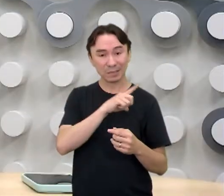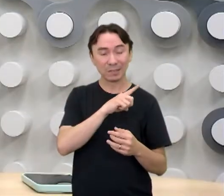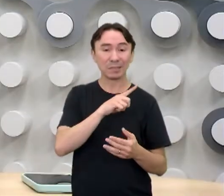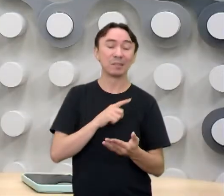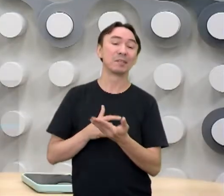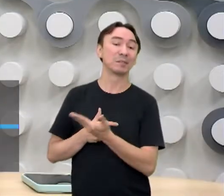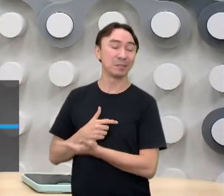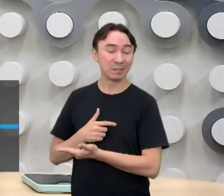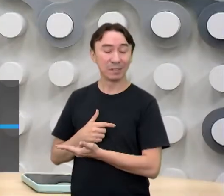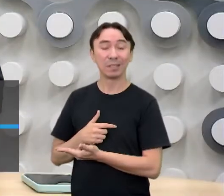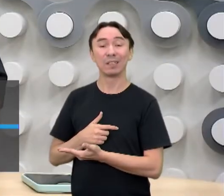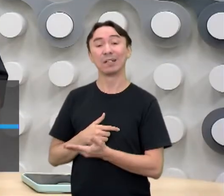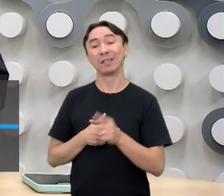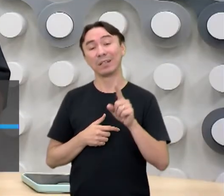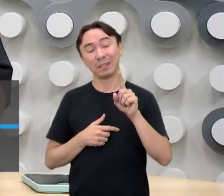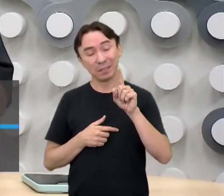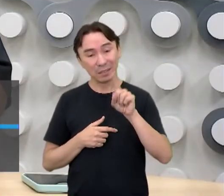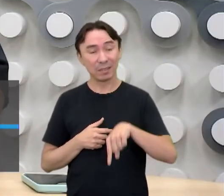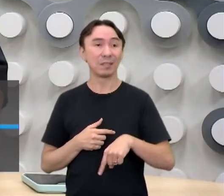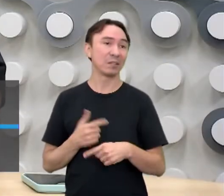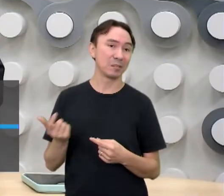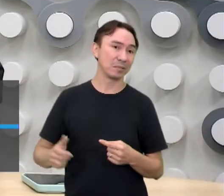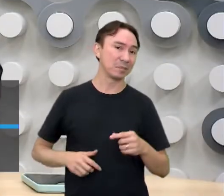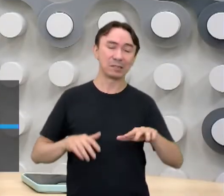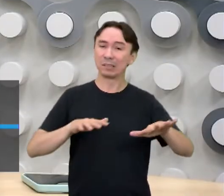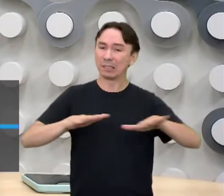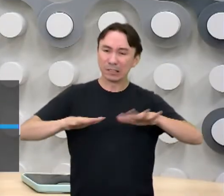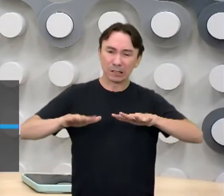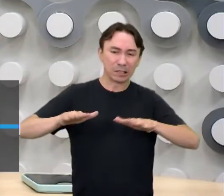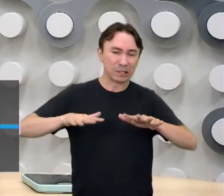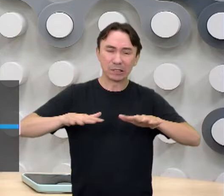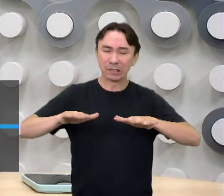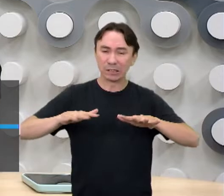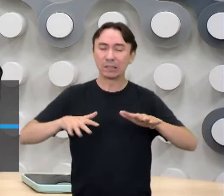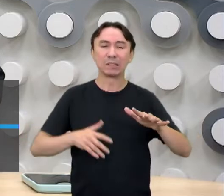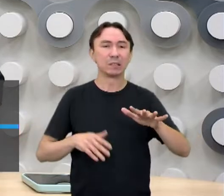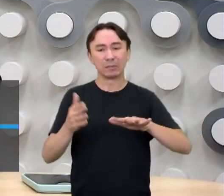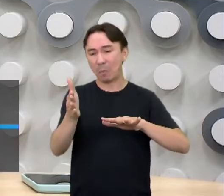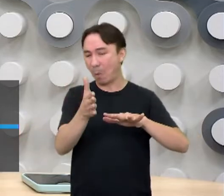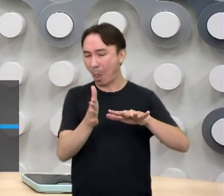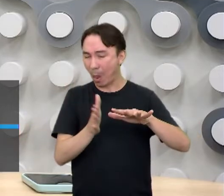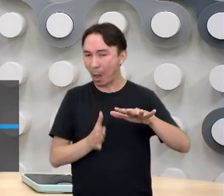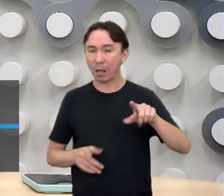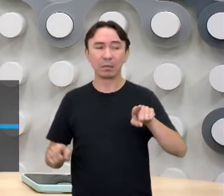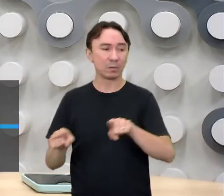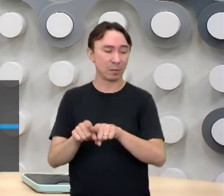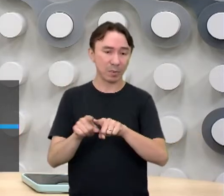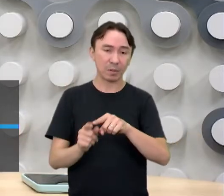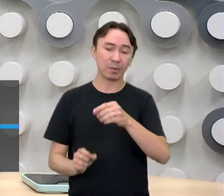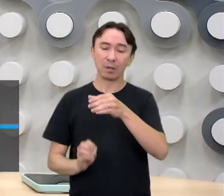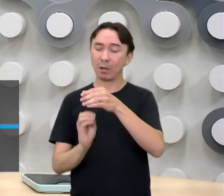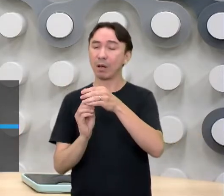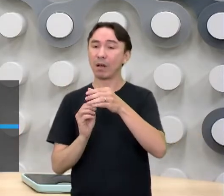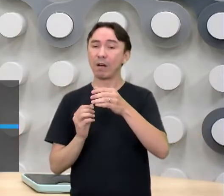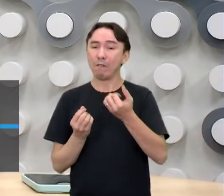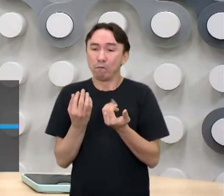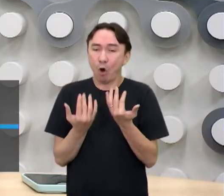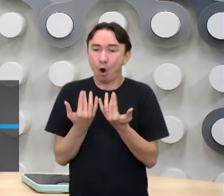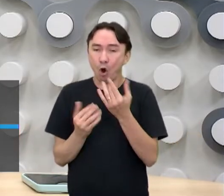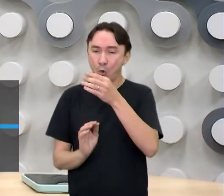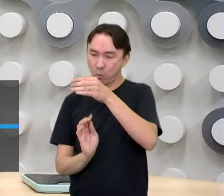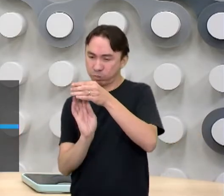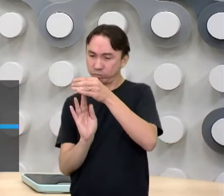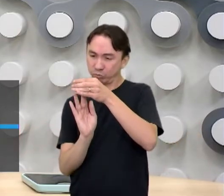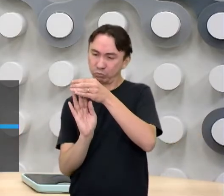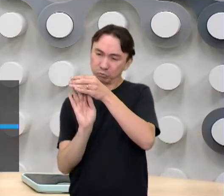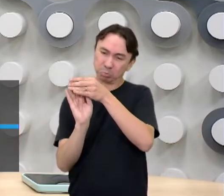Pacífico, onde ocasiona, né, terremotos e vulcanismo. Então os abalos sísmicos lá são constantes, né?